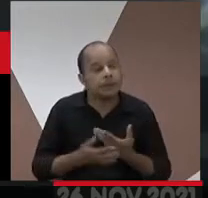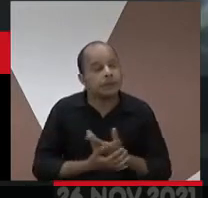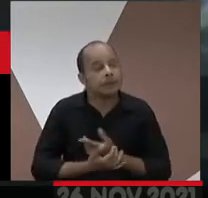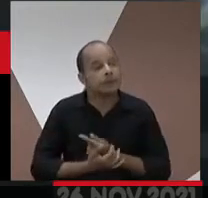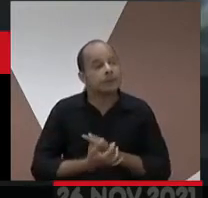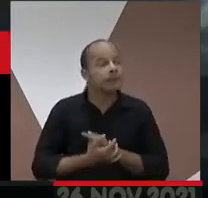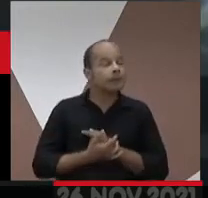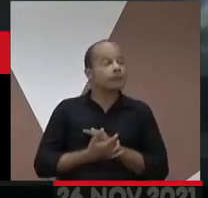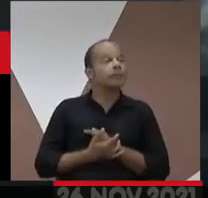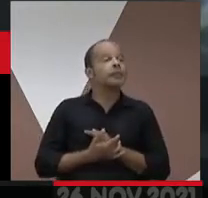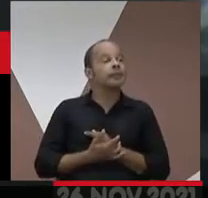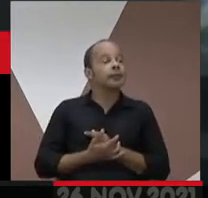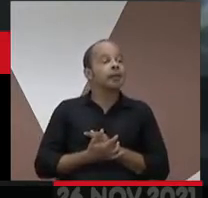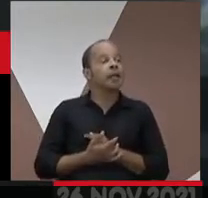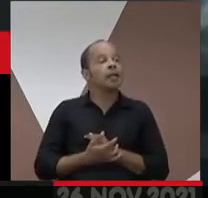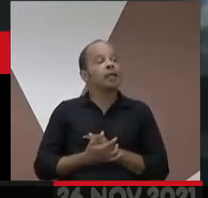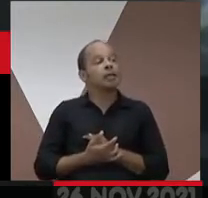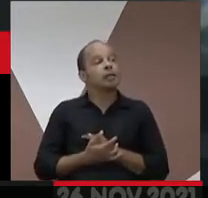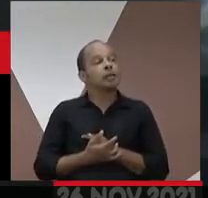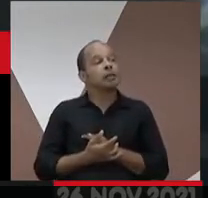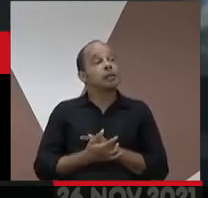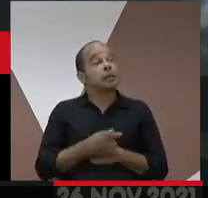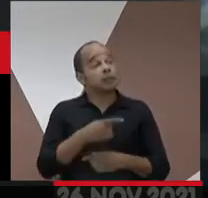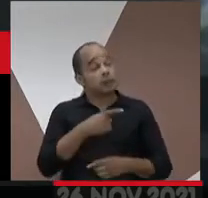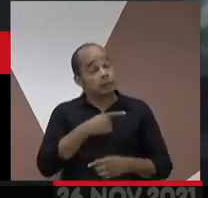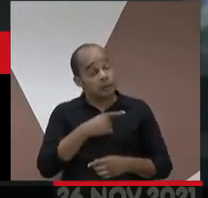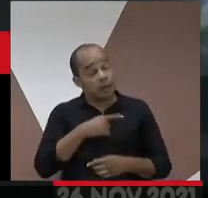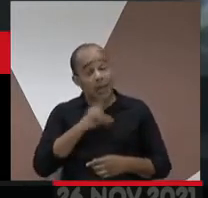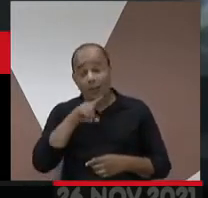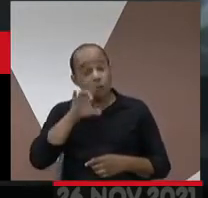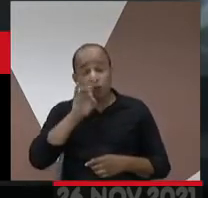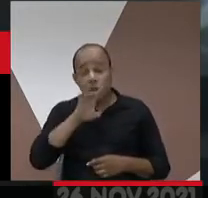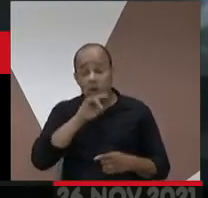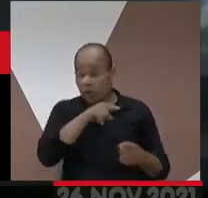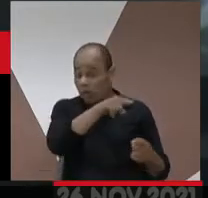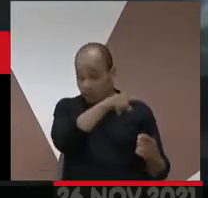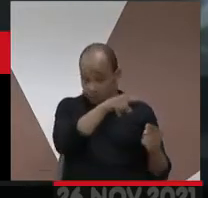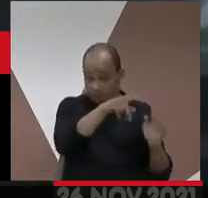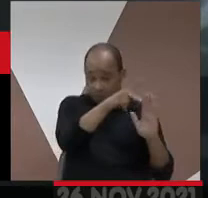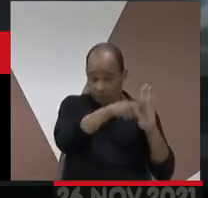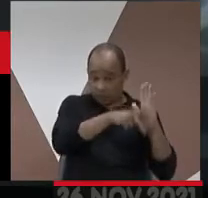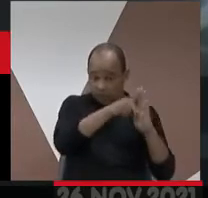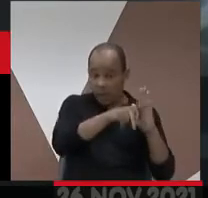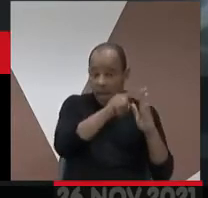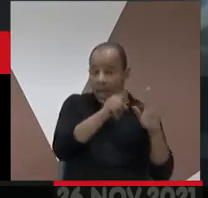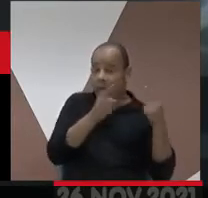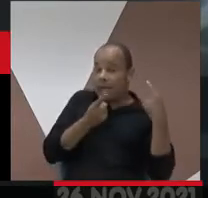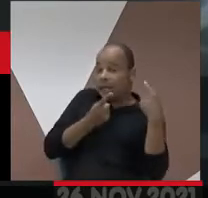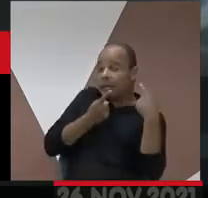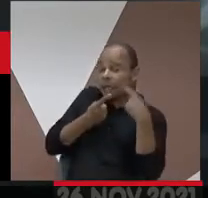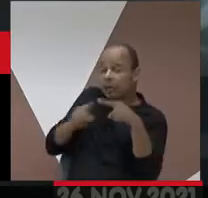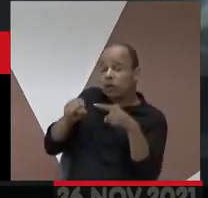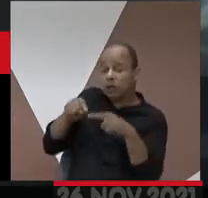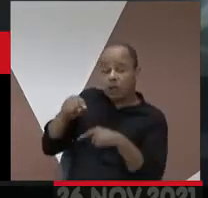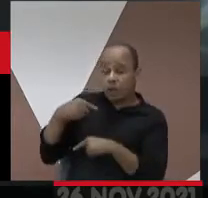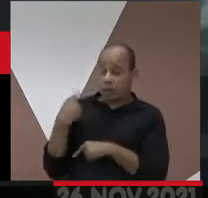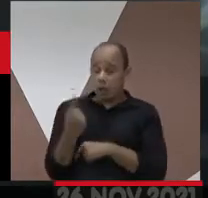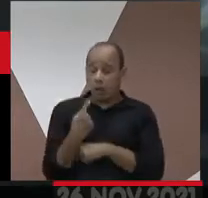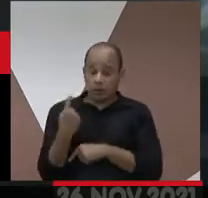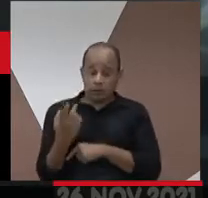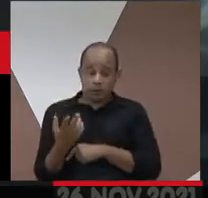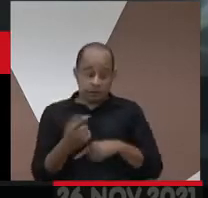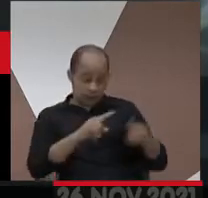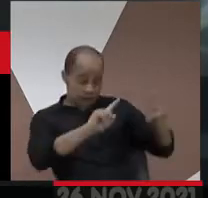uma crítica ao nosso. É claro que você tem, em um traçado como